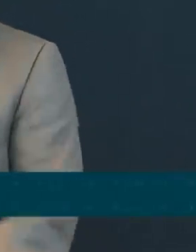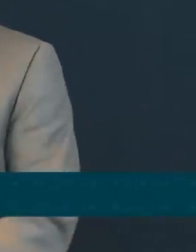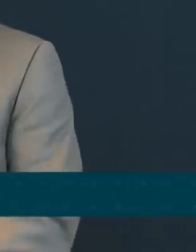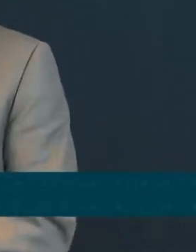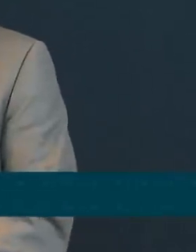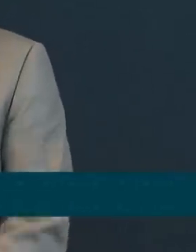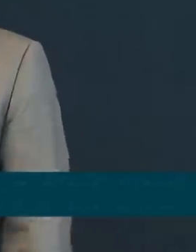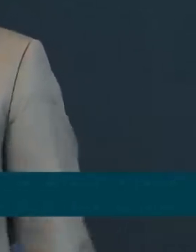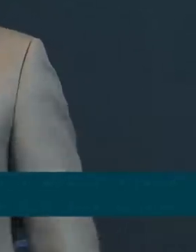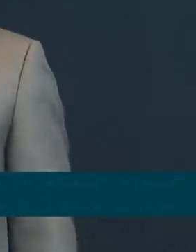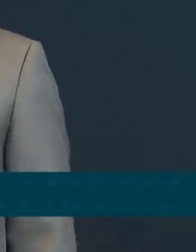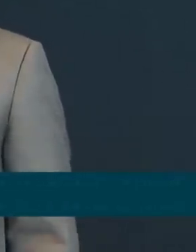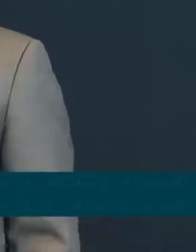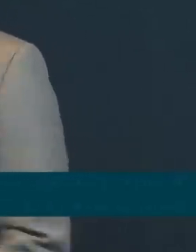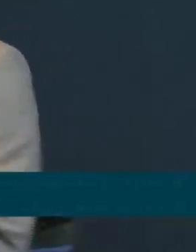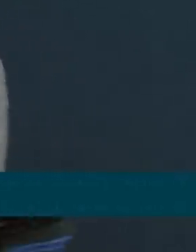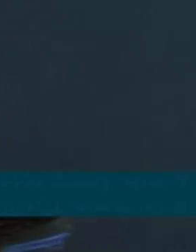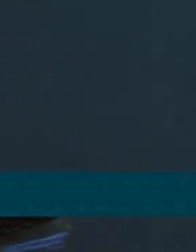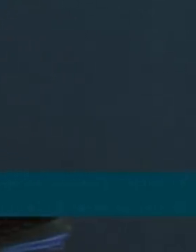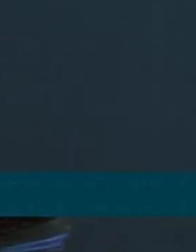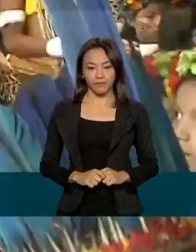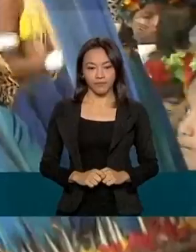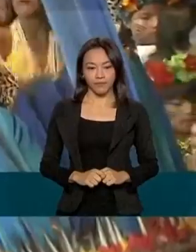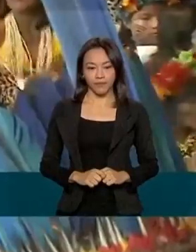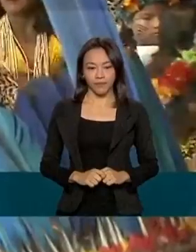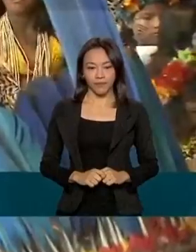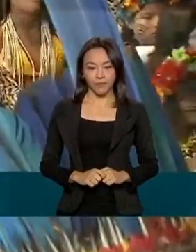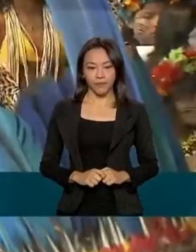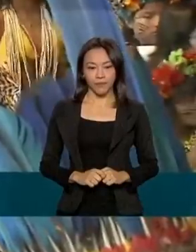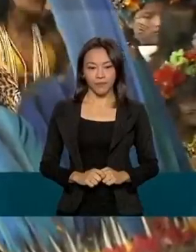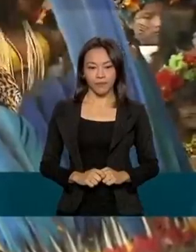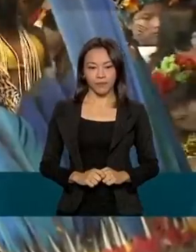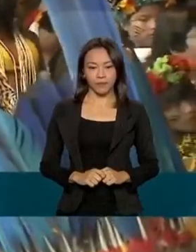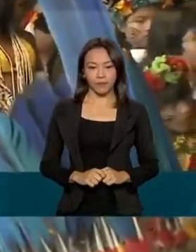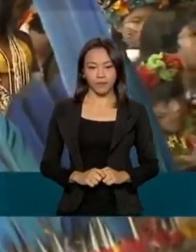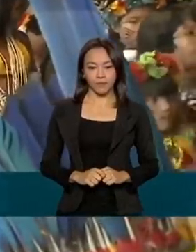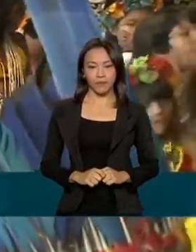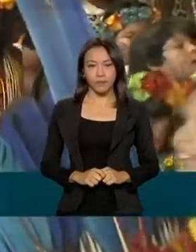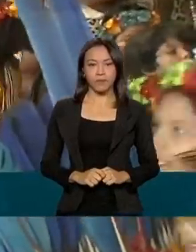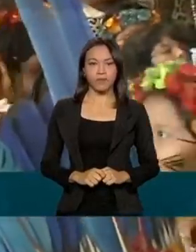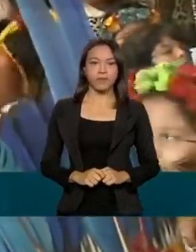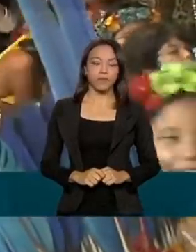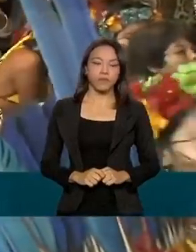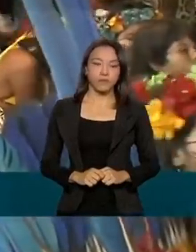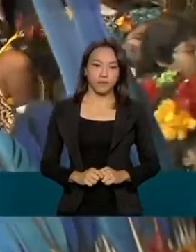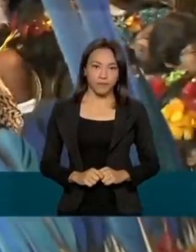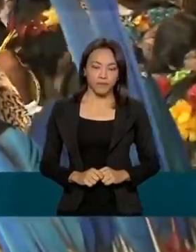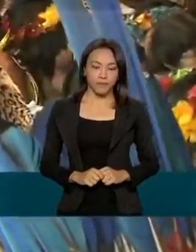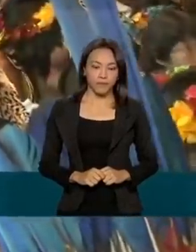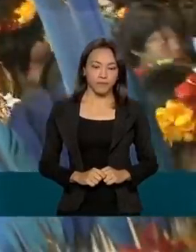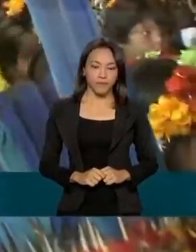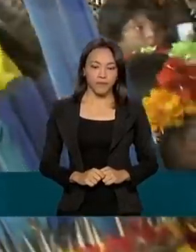cerca de 20 colaboradores também foram condecorados entre eles o ministro da Justiça Anderson Torres que concedeu a medalha